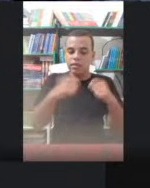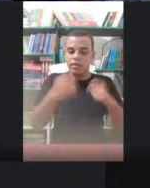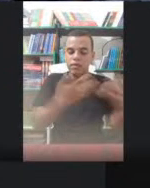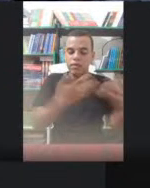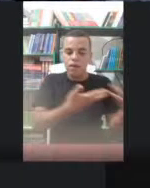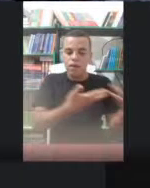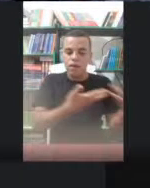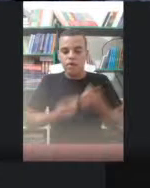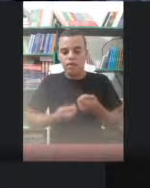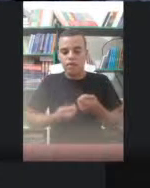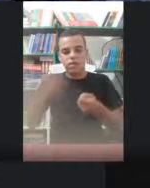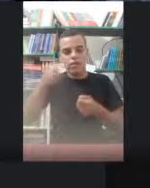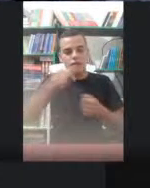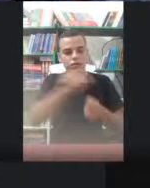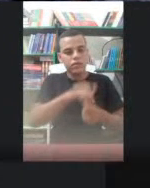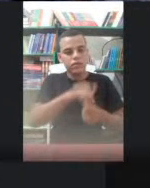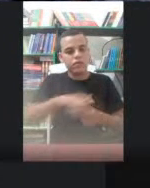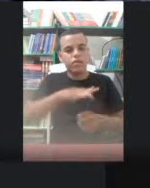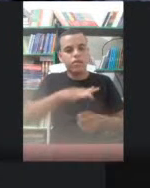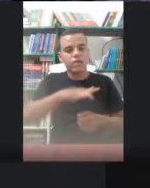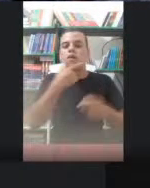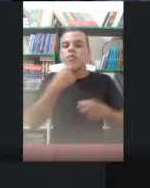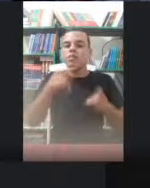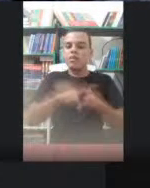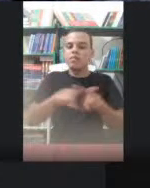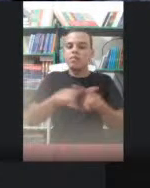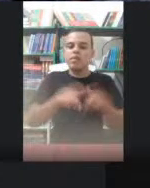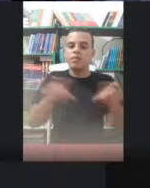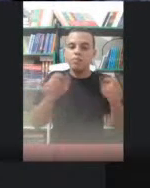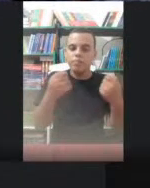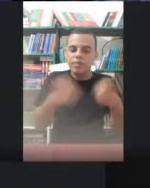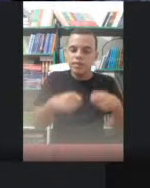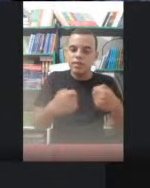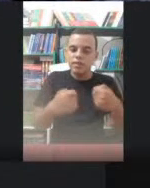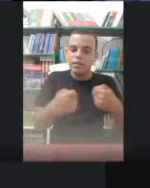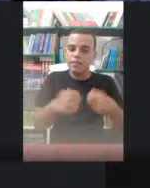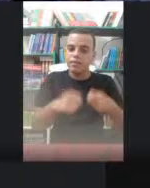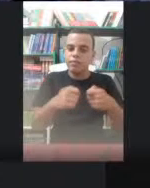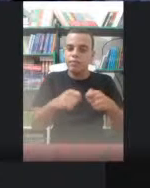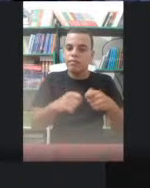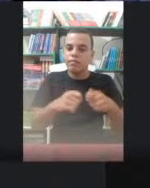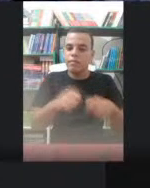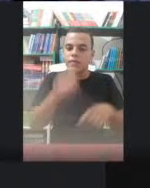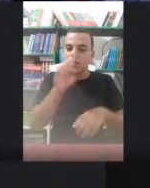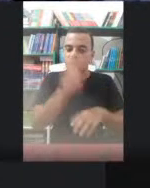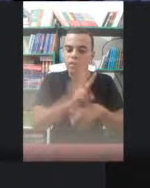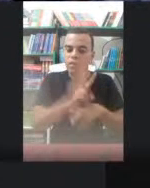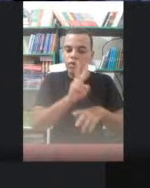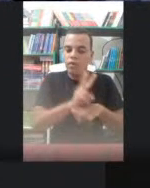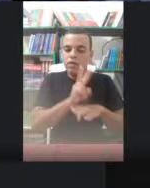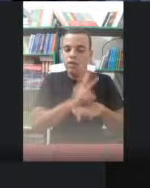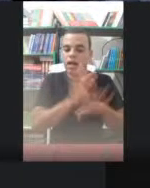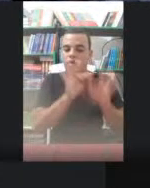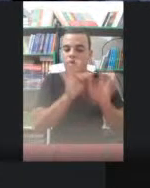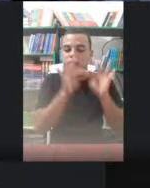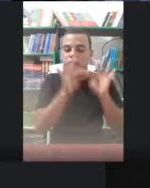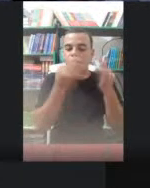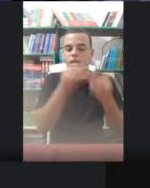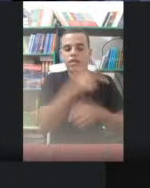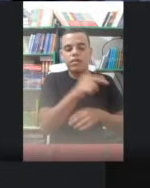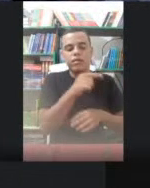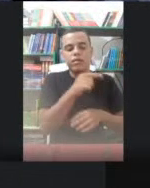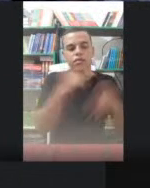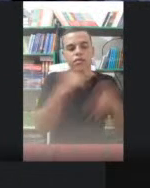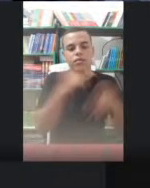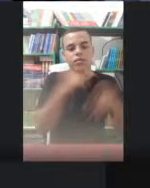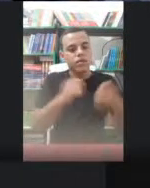mas também de homens que precisam ser acolhidos na construção da sua masculinidade, do seu cuidado em saúde, né? Então é importante destacar aí que a gente